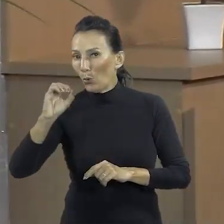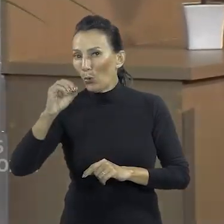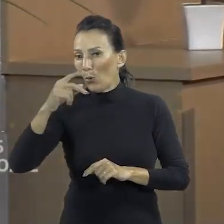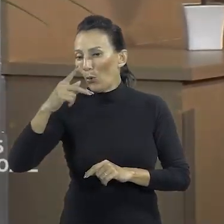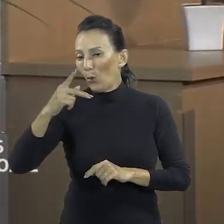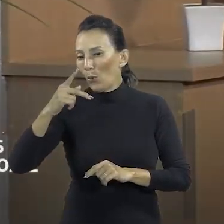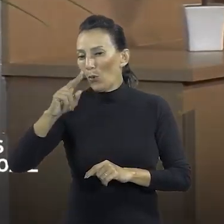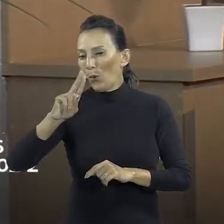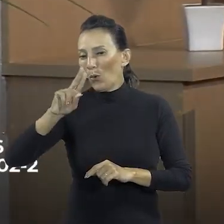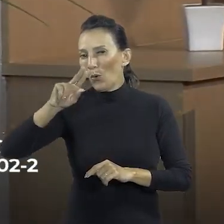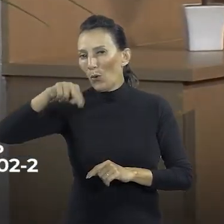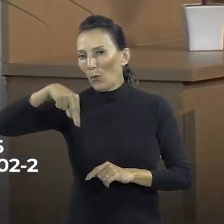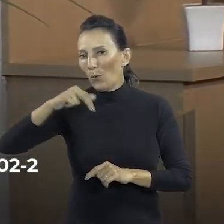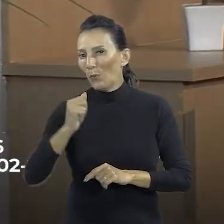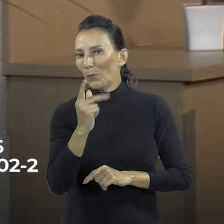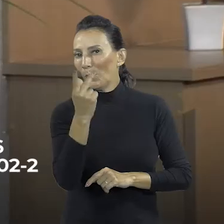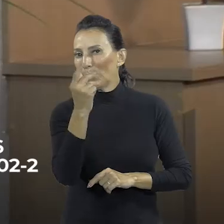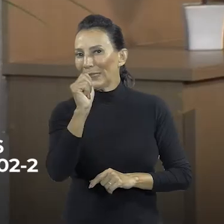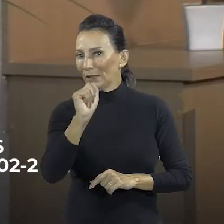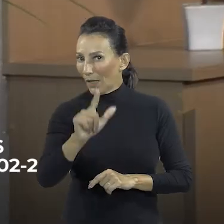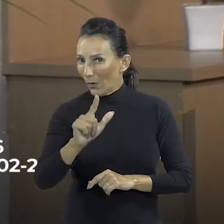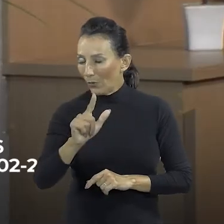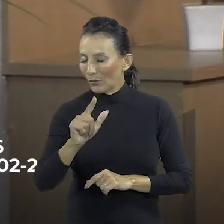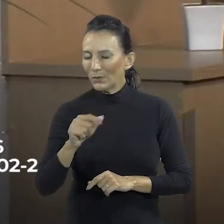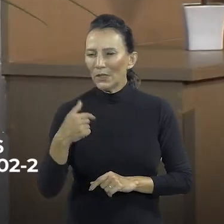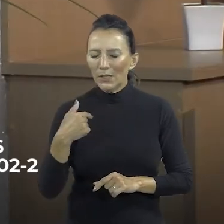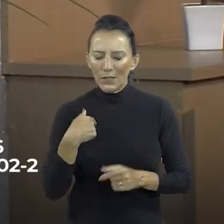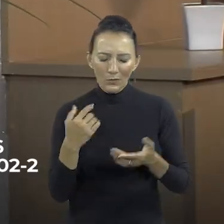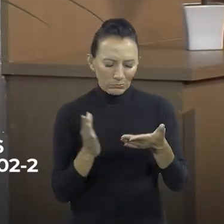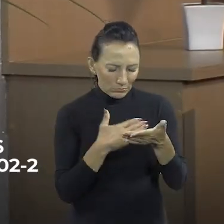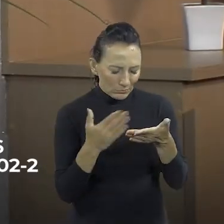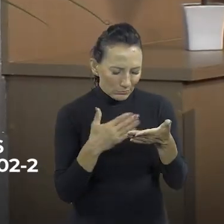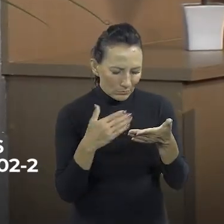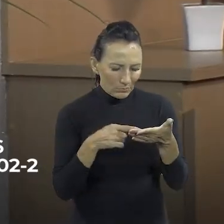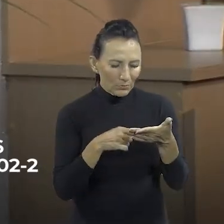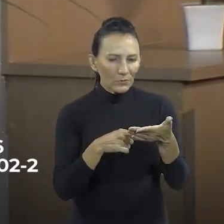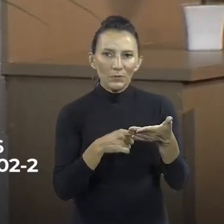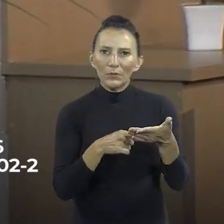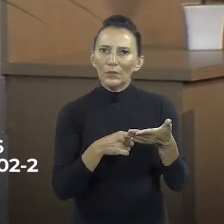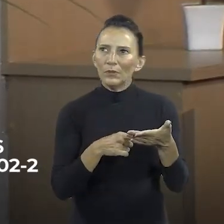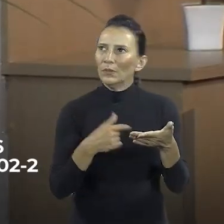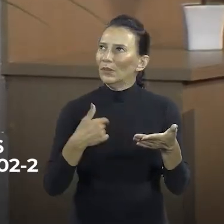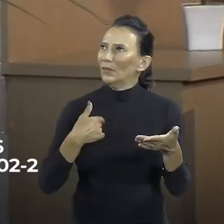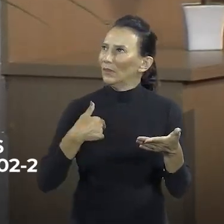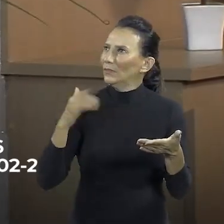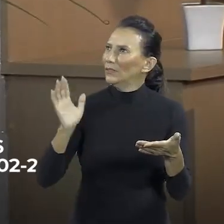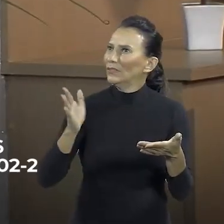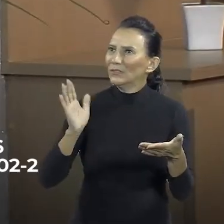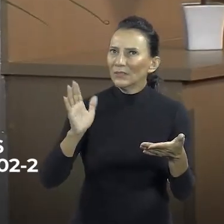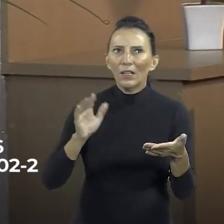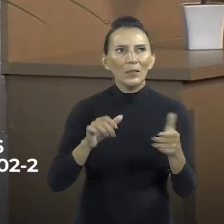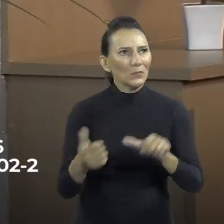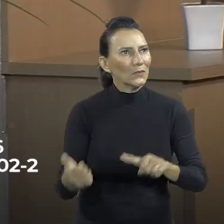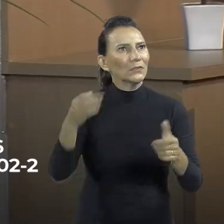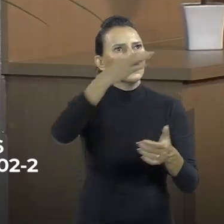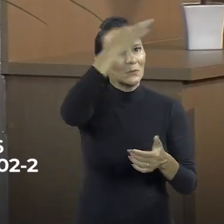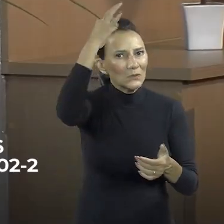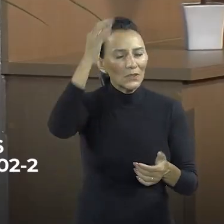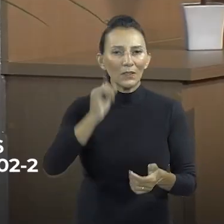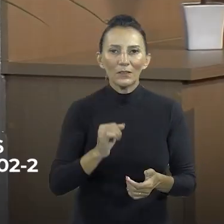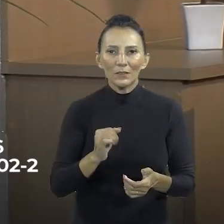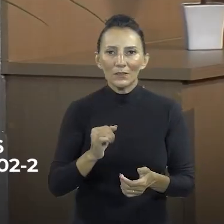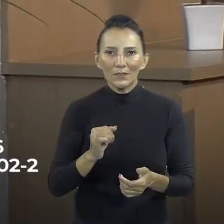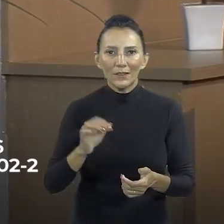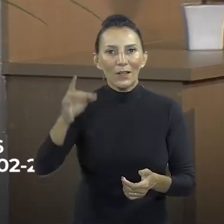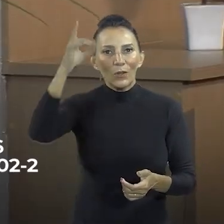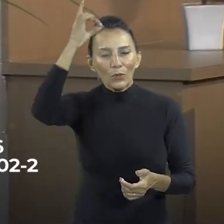dos sinais é falar em línguas, porque o dom de línguas é um dos dons do Espírito Santo. Mas de repente